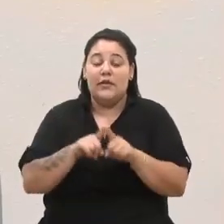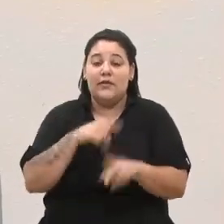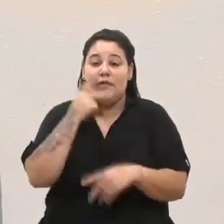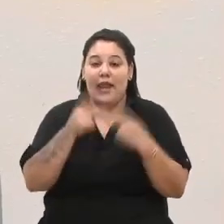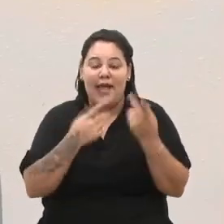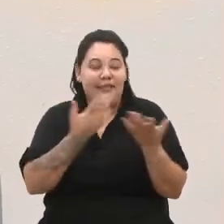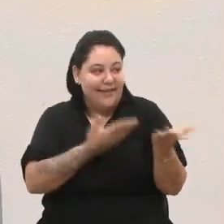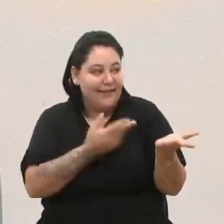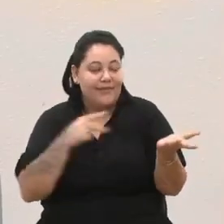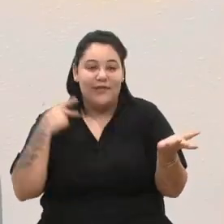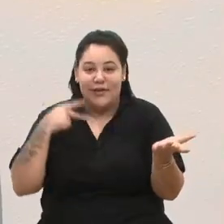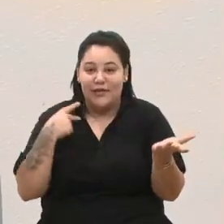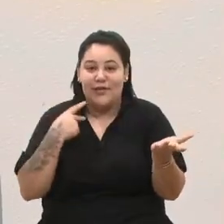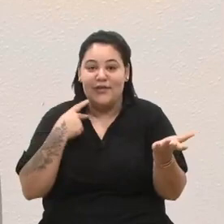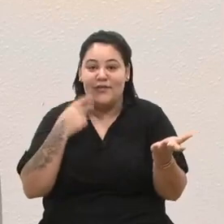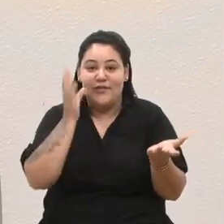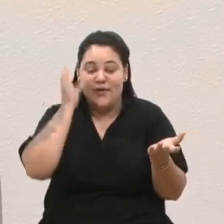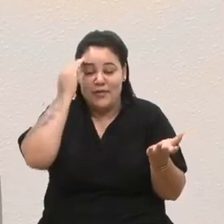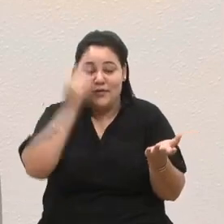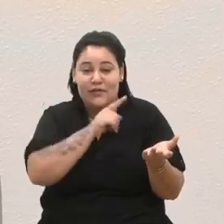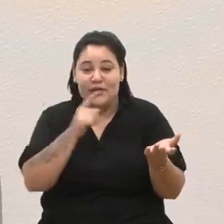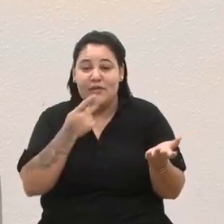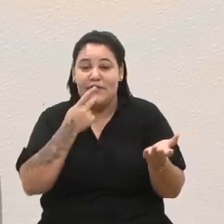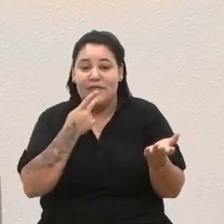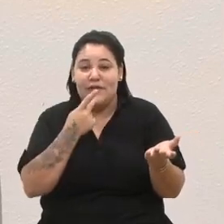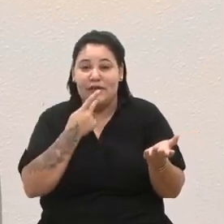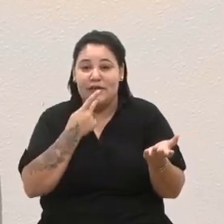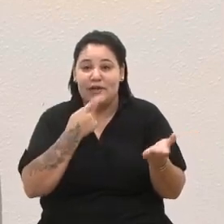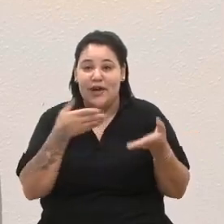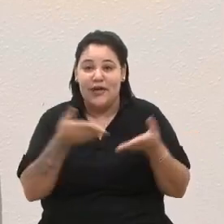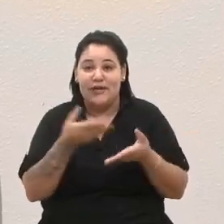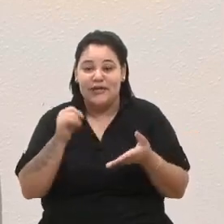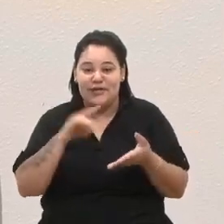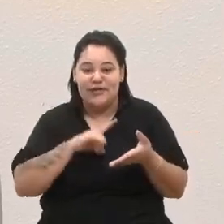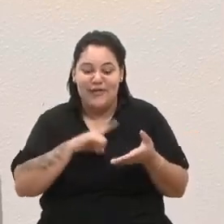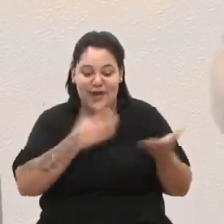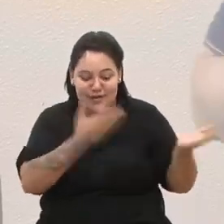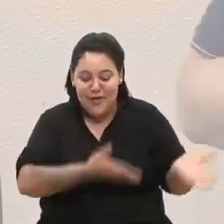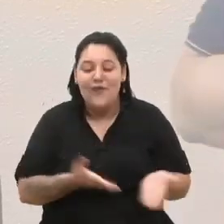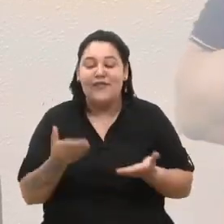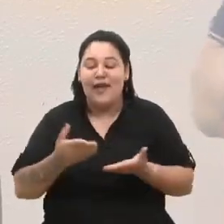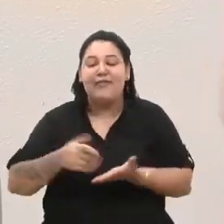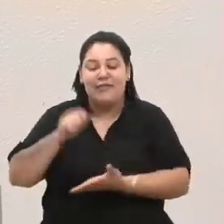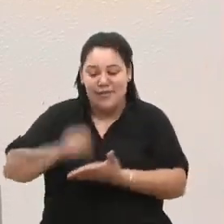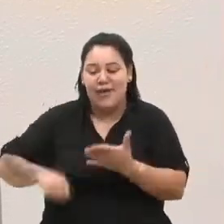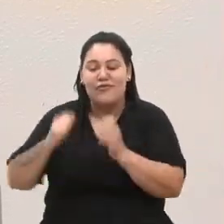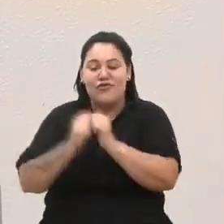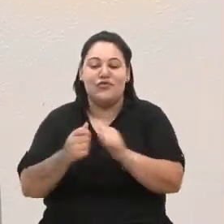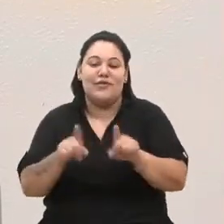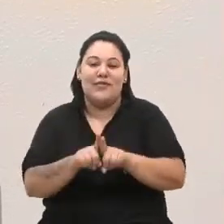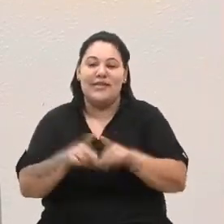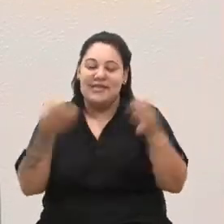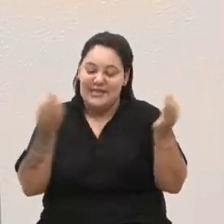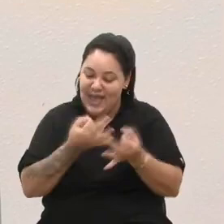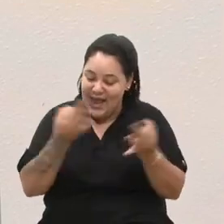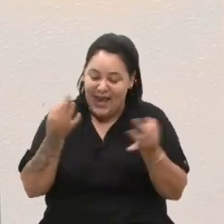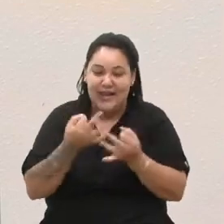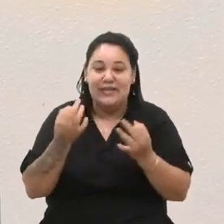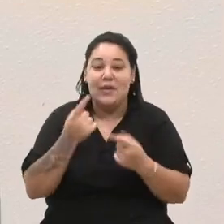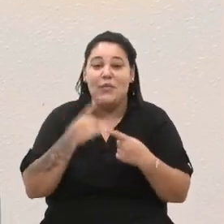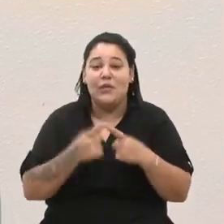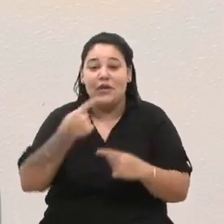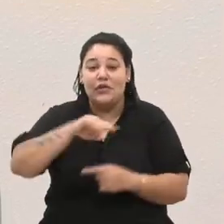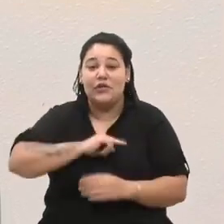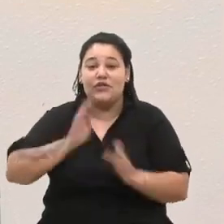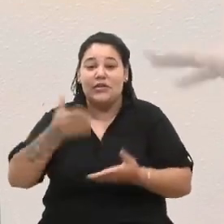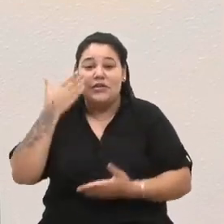estávamos falando agora há pouco, se tivesse convidado, nós tínhamos assinado junto, com certeza absoluta, porque a gente sabe o quanto é importante. Eu